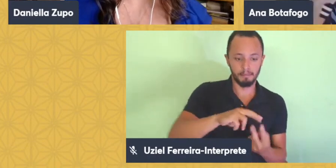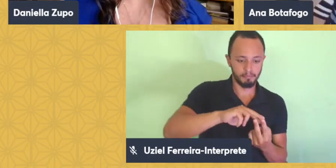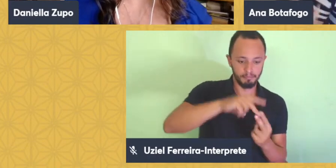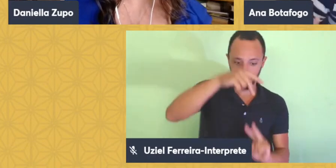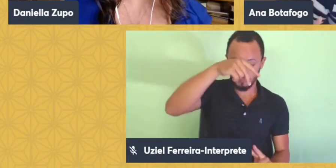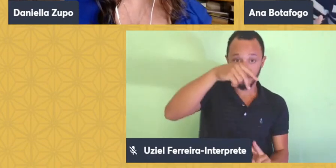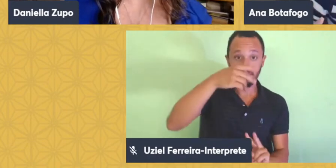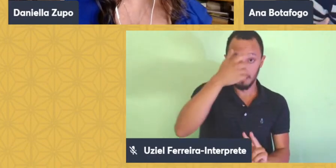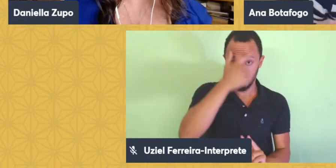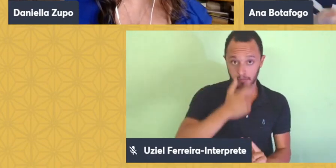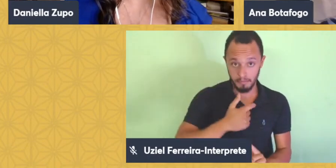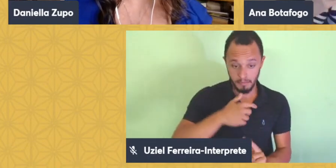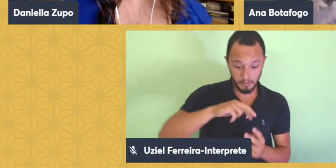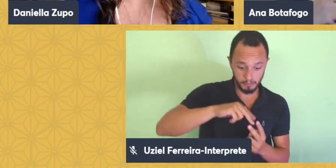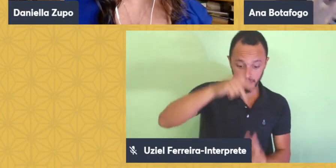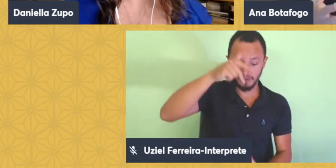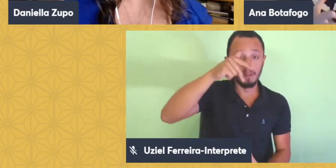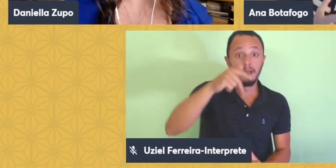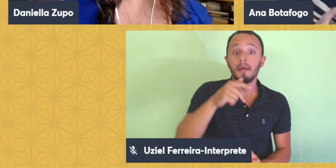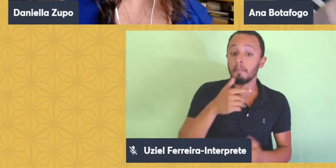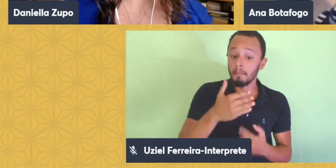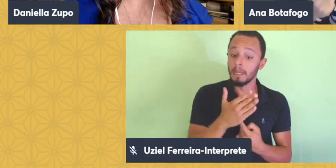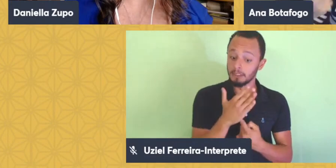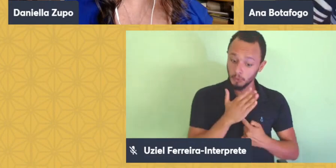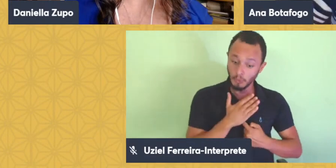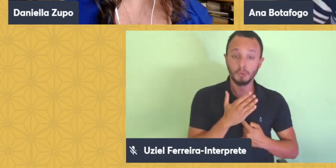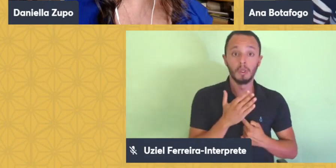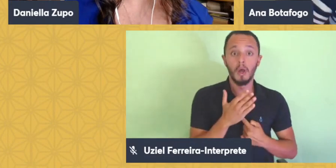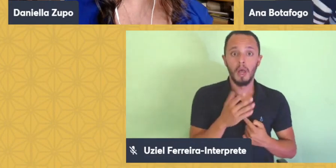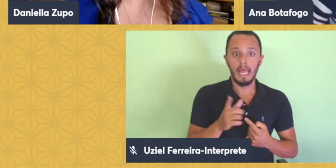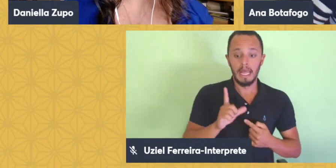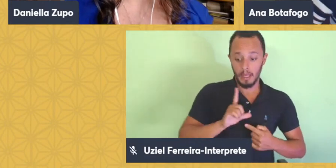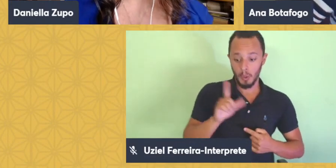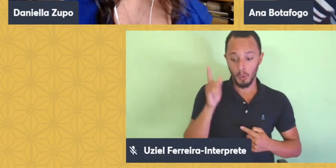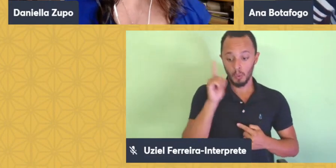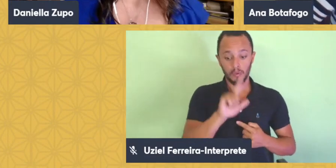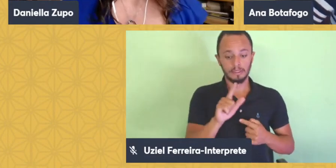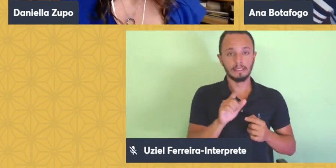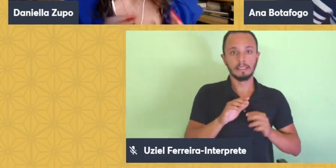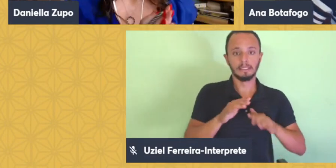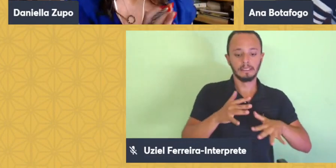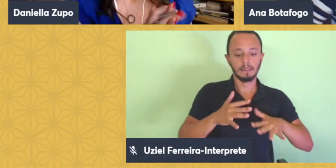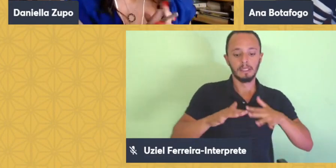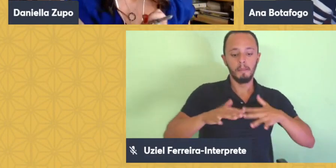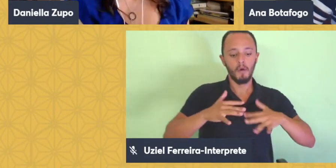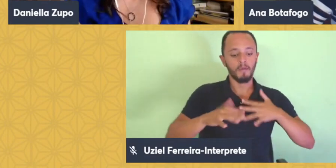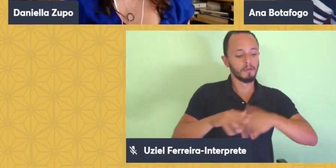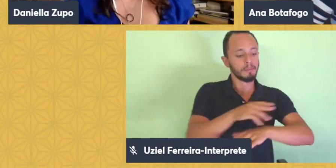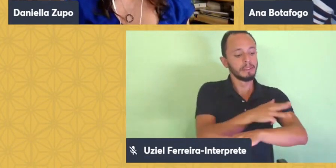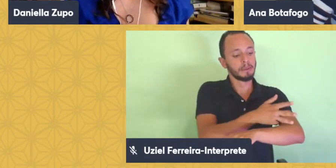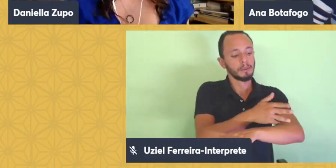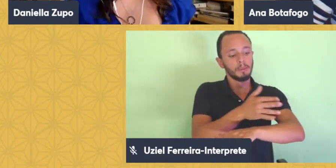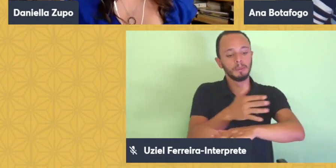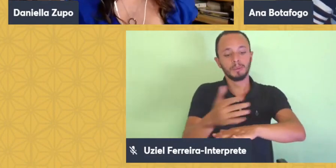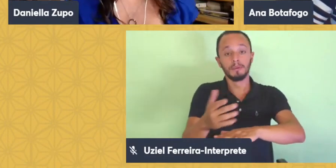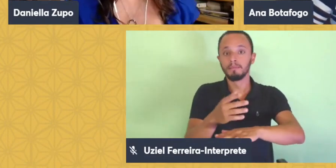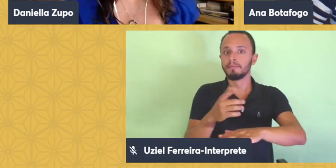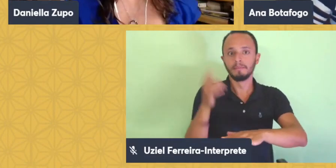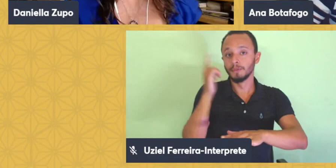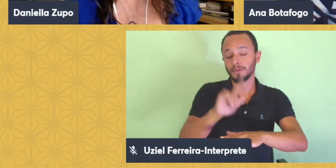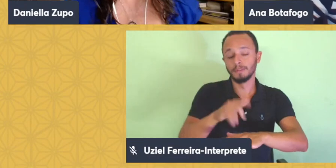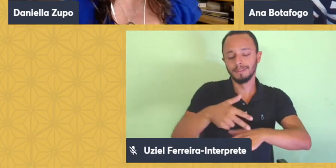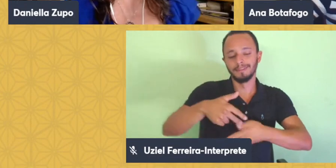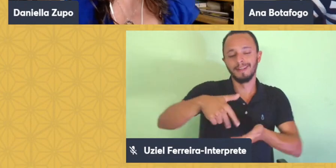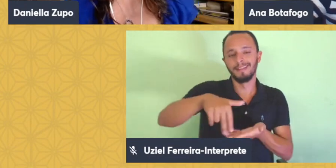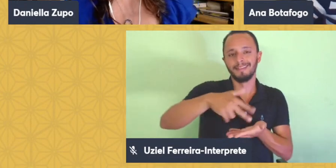eu não tive poucas lesões e essa minha musculatura me levou até muito longe na dança Ana vamos então